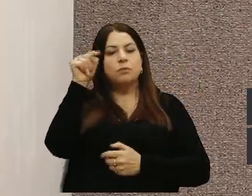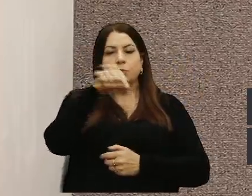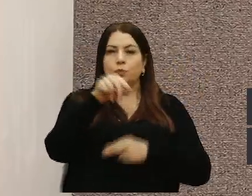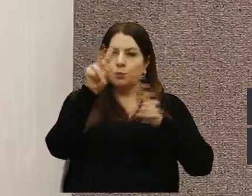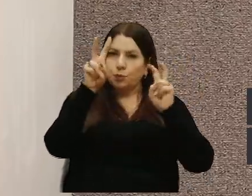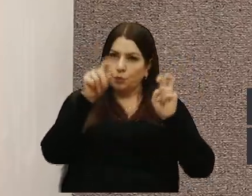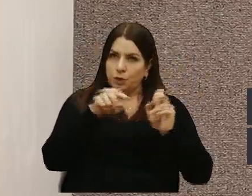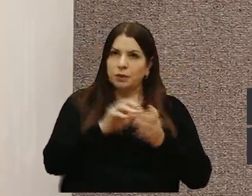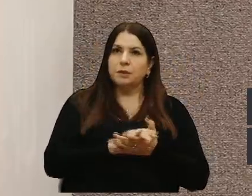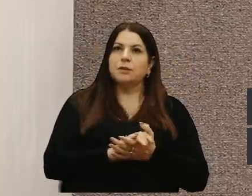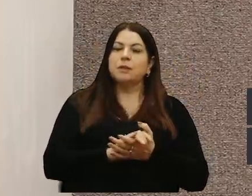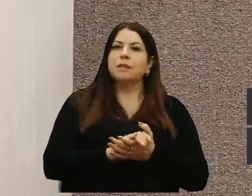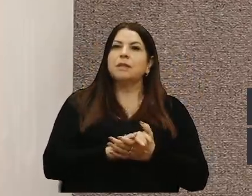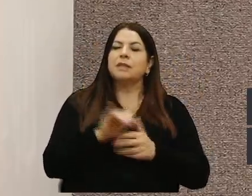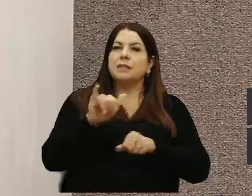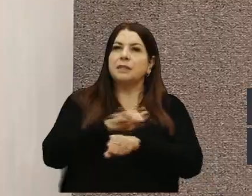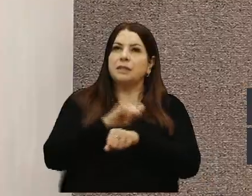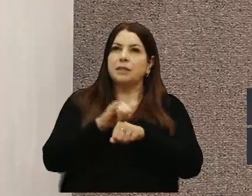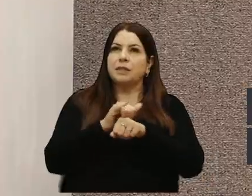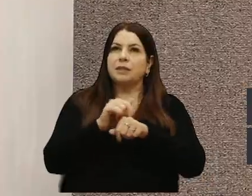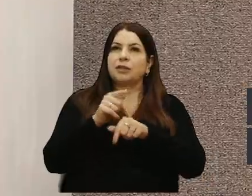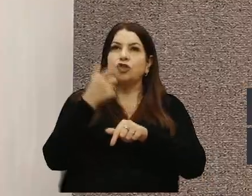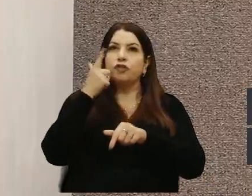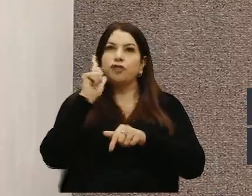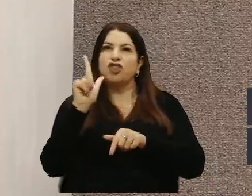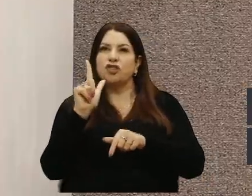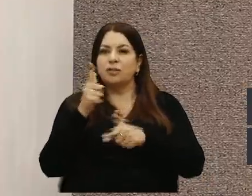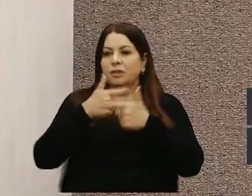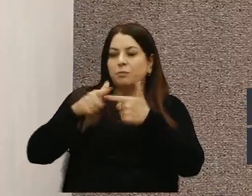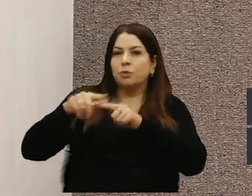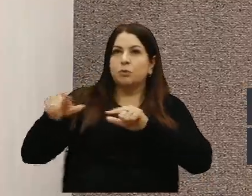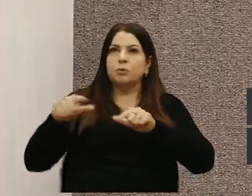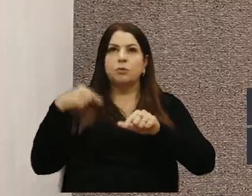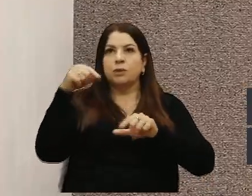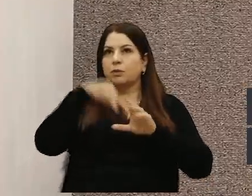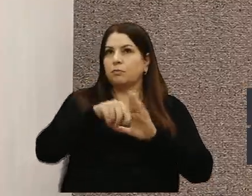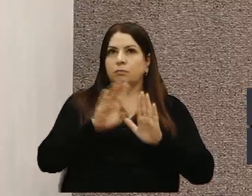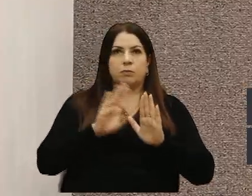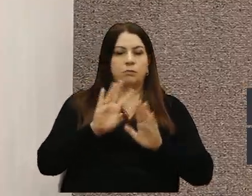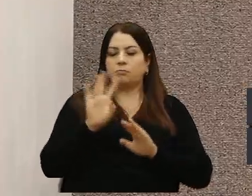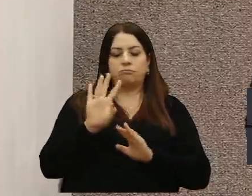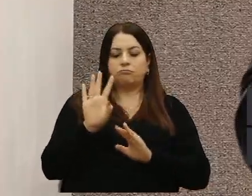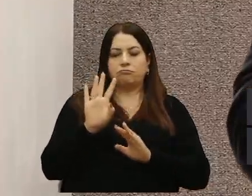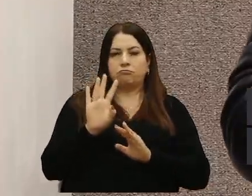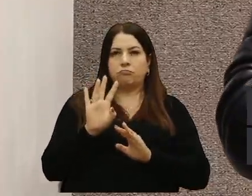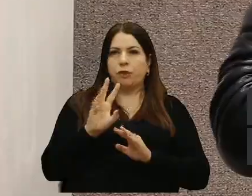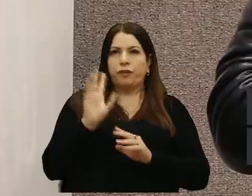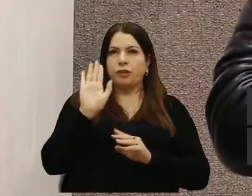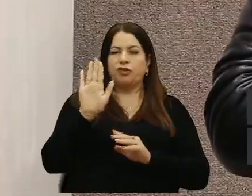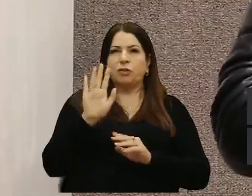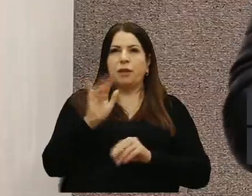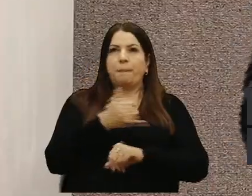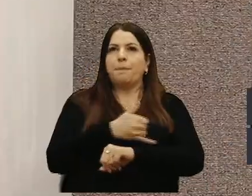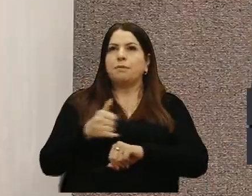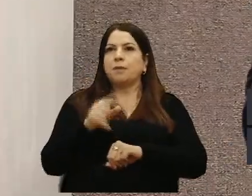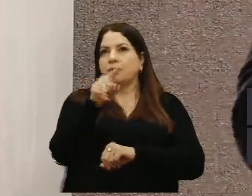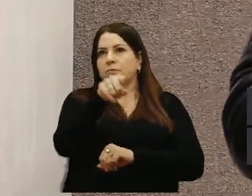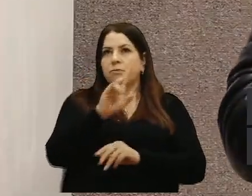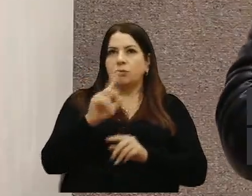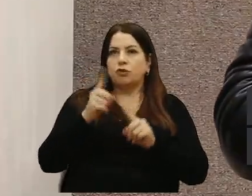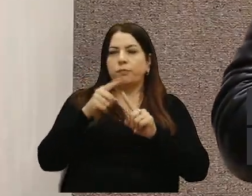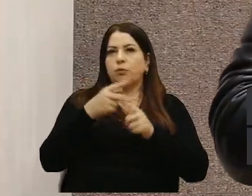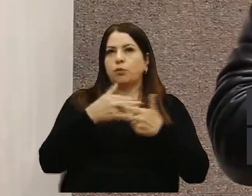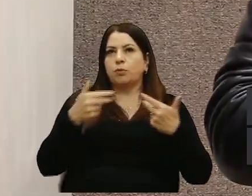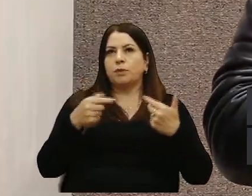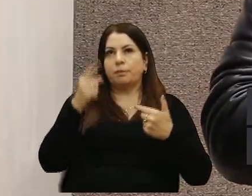aqui. E essa estratégia de dividir para conquistar, enquanto eu estiver aqui dentro, eu não vou deixar passar desapercebido esse tipo de coisa. Tem mais